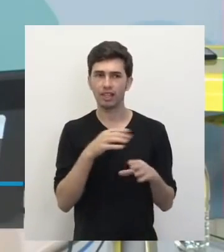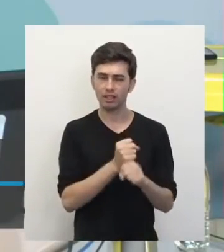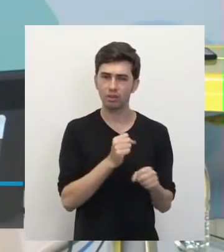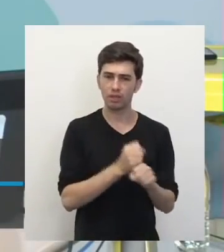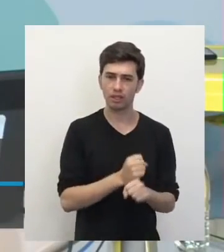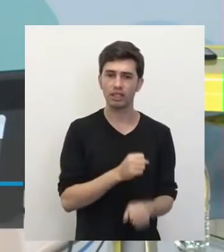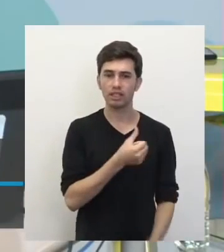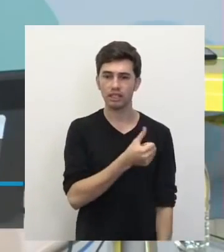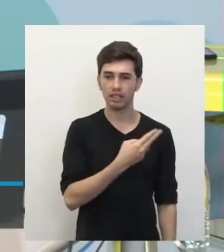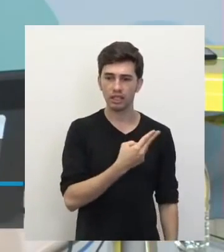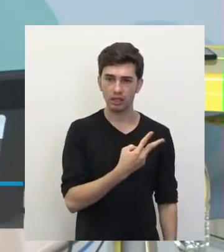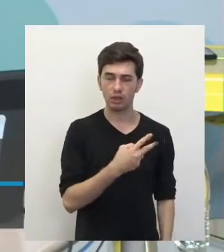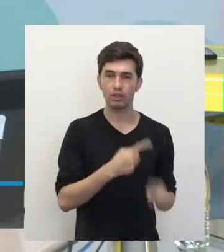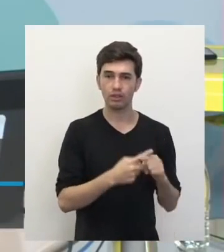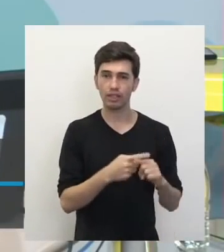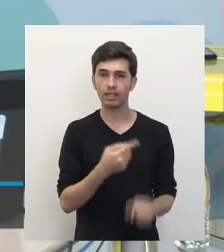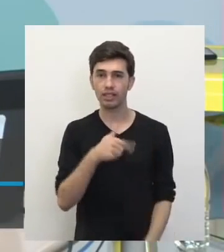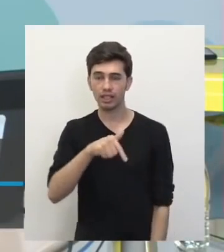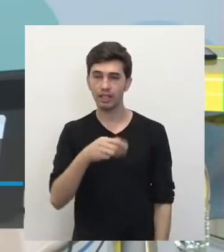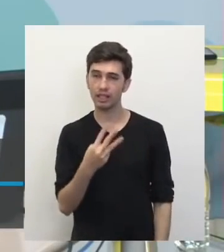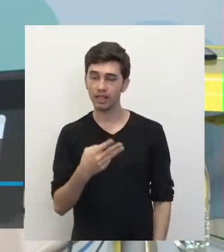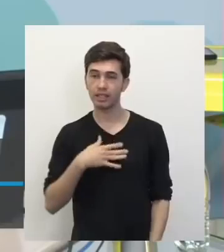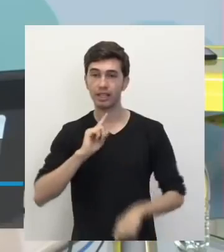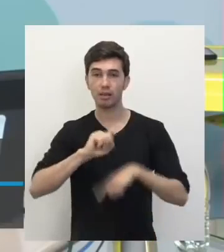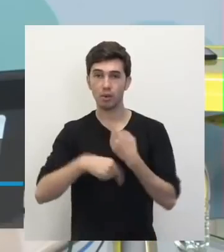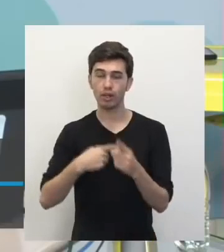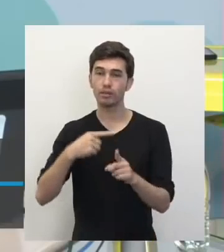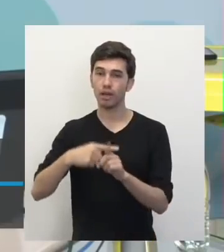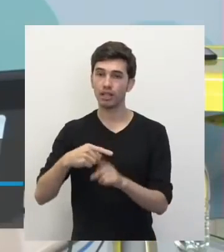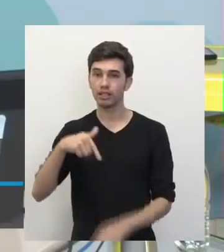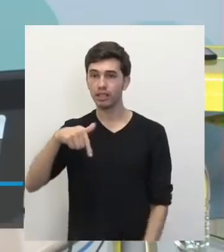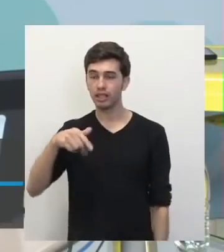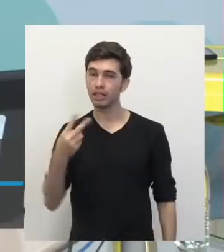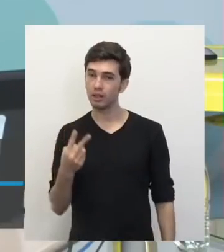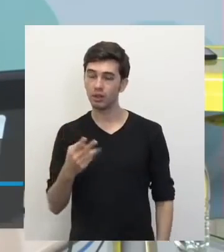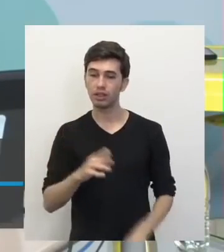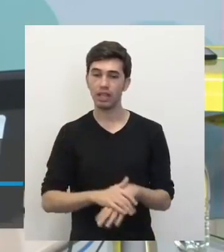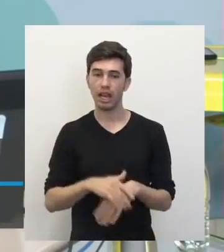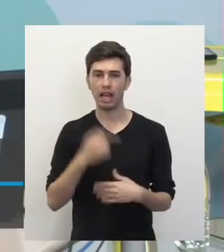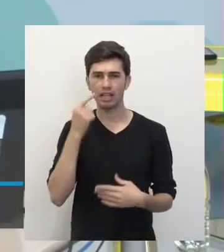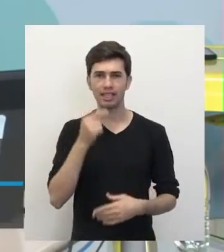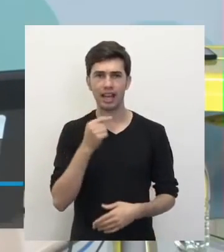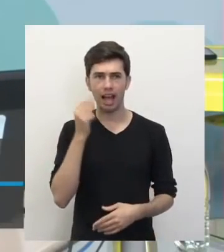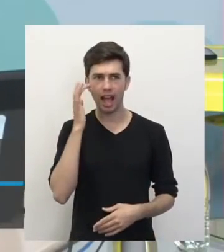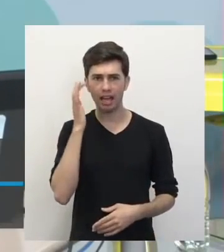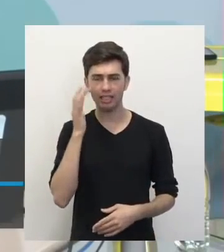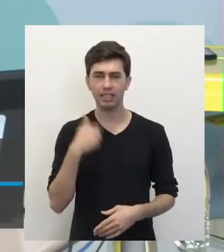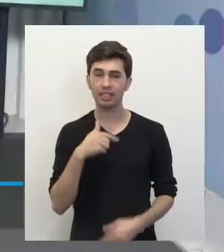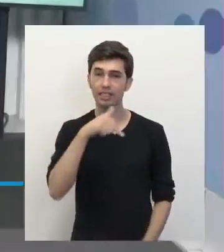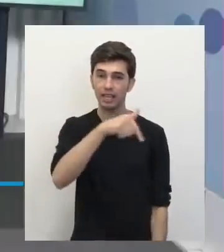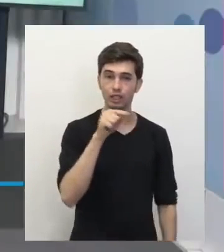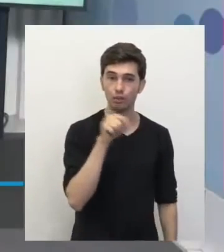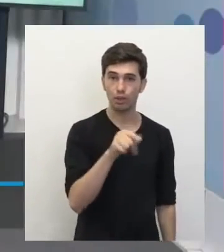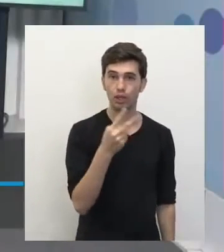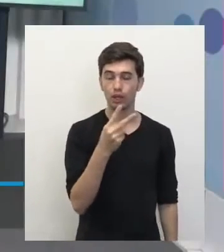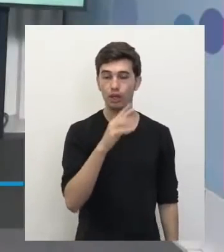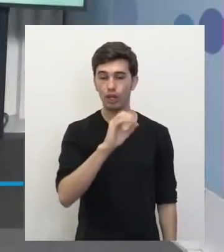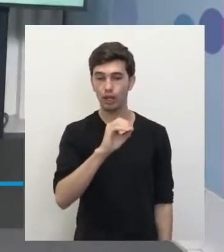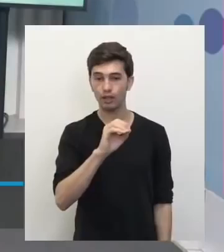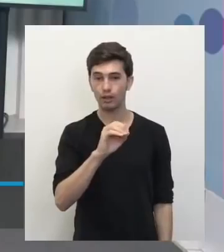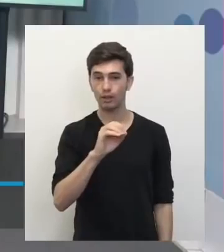específico, né, para se calcular, né, esse valor, tá? Mas você pode fazer também por lógica, né, por dedução,